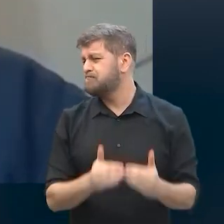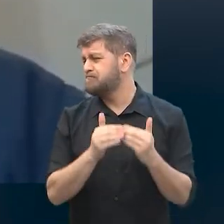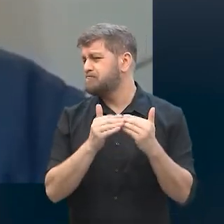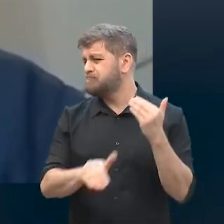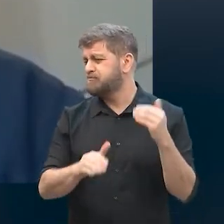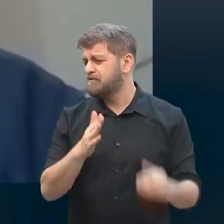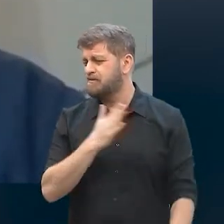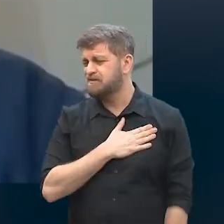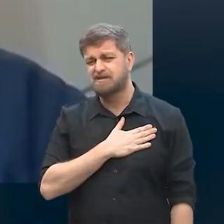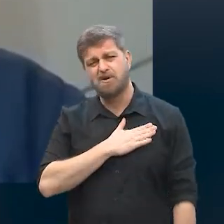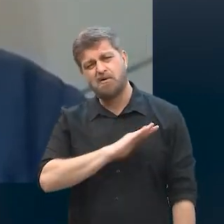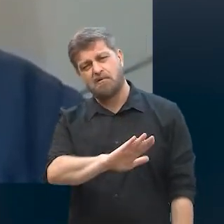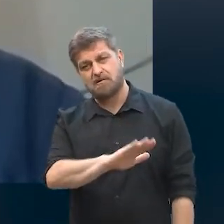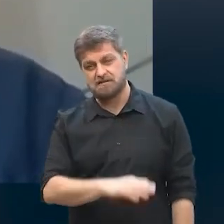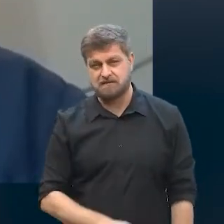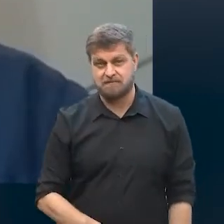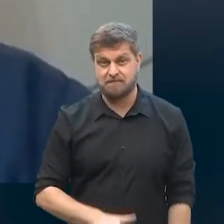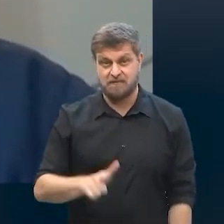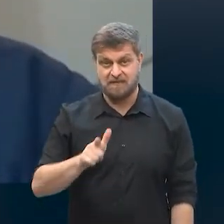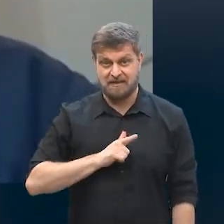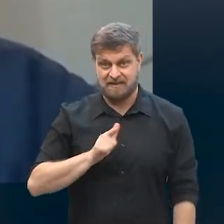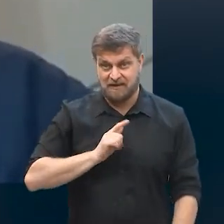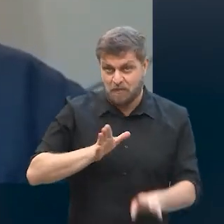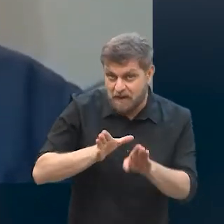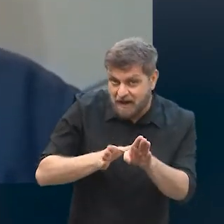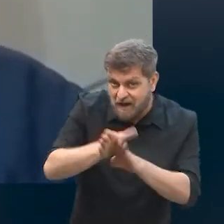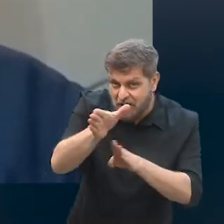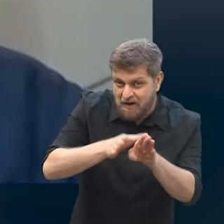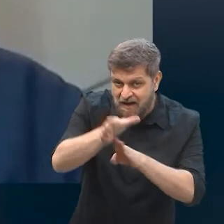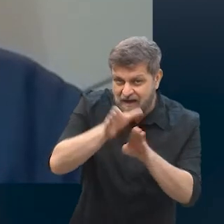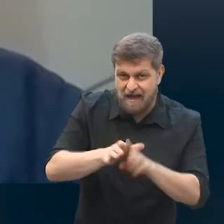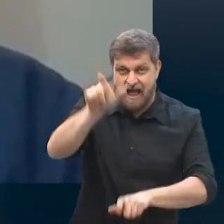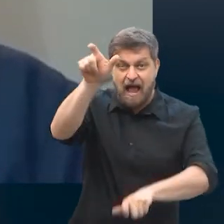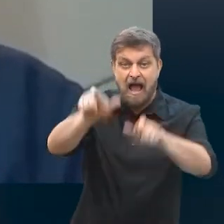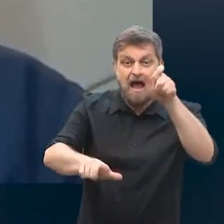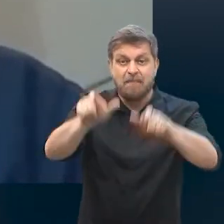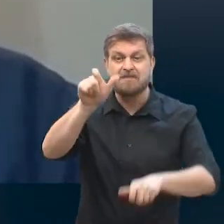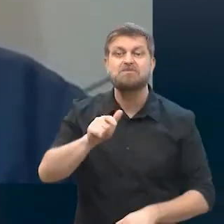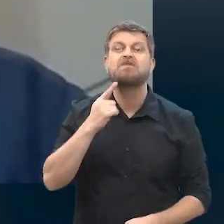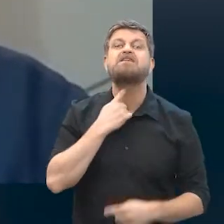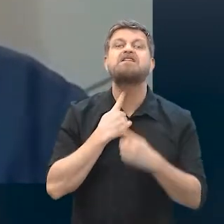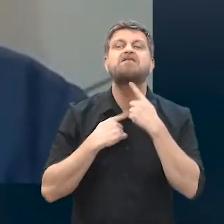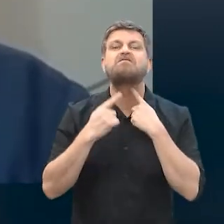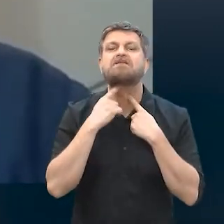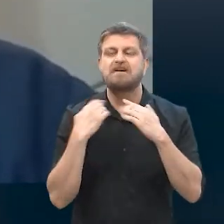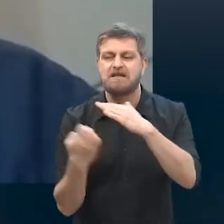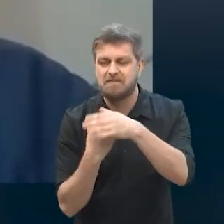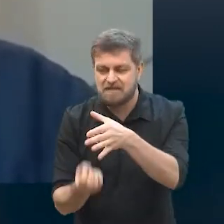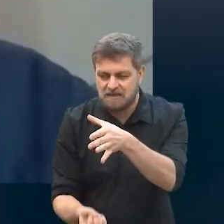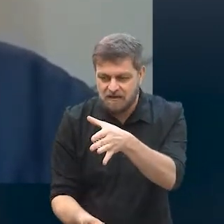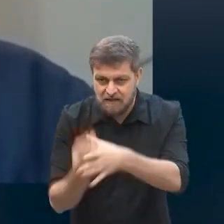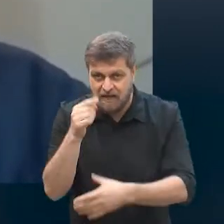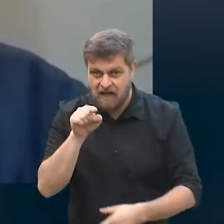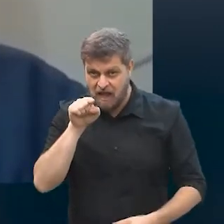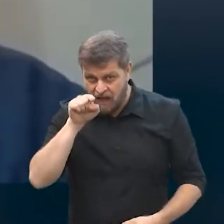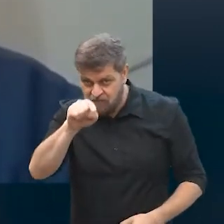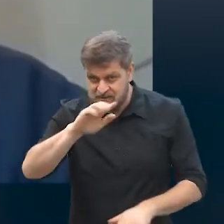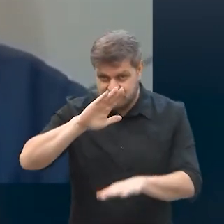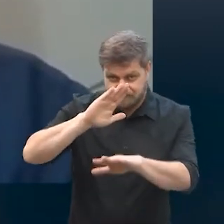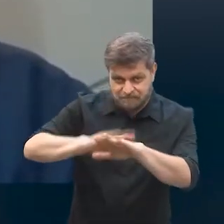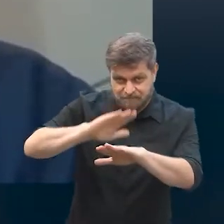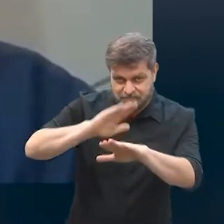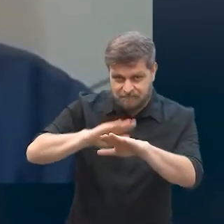gosta. Então, já vai aí um grande aviso para quem deseja empreender. Se você estiver fazendo